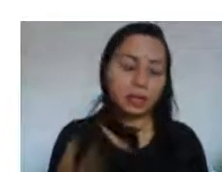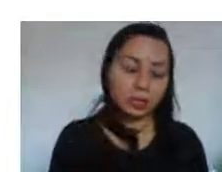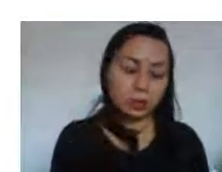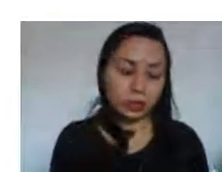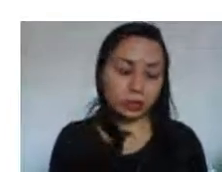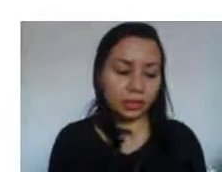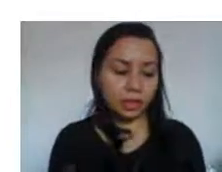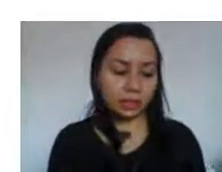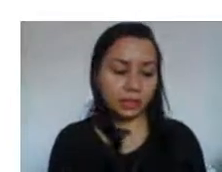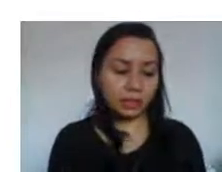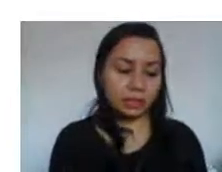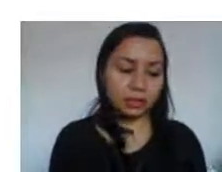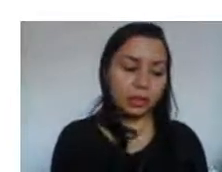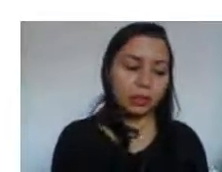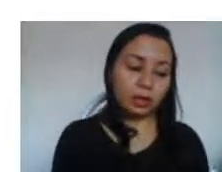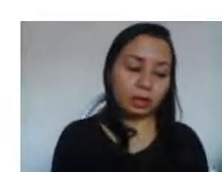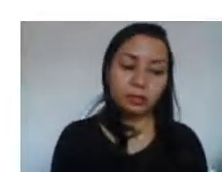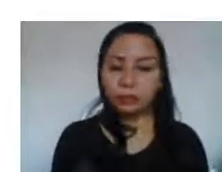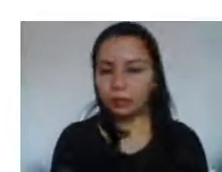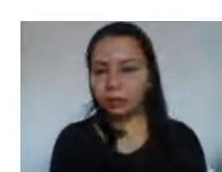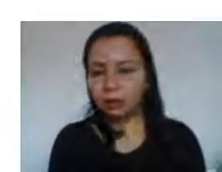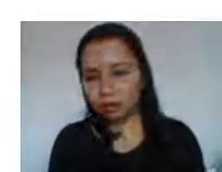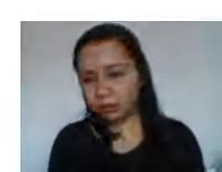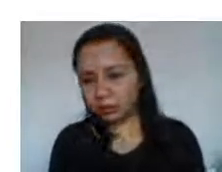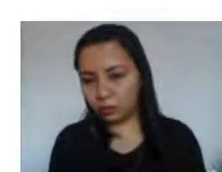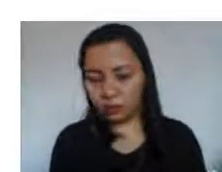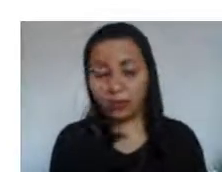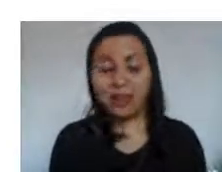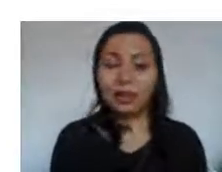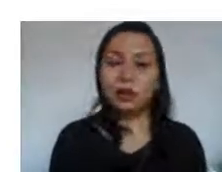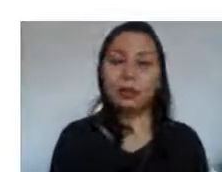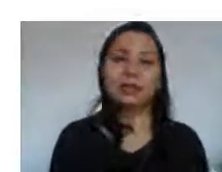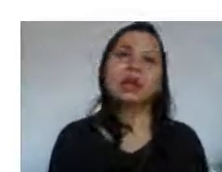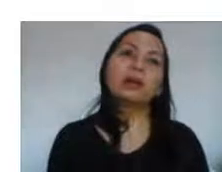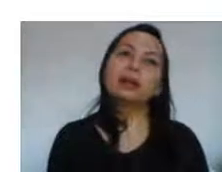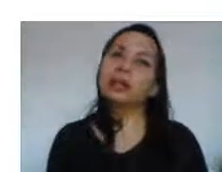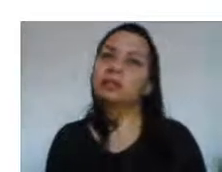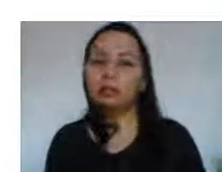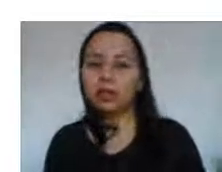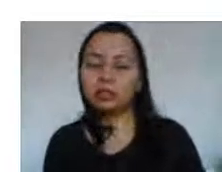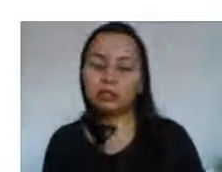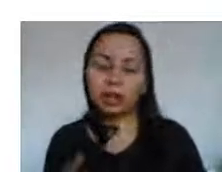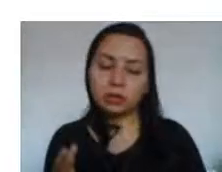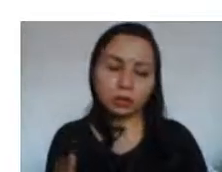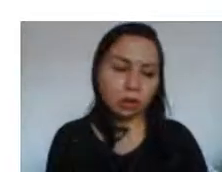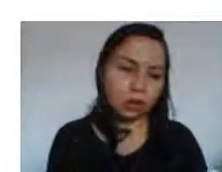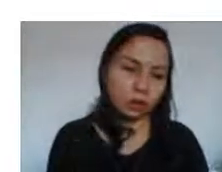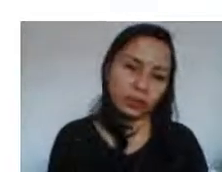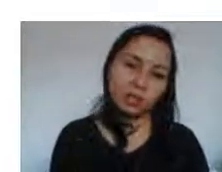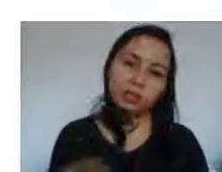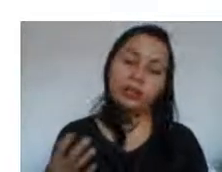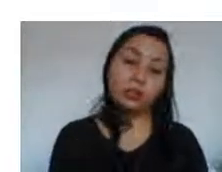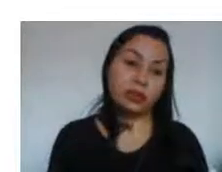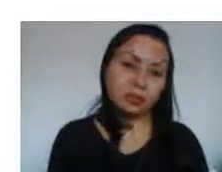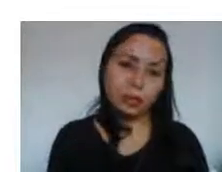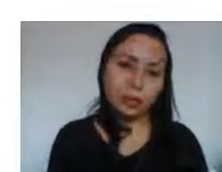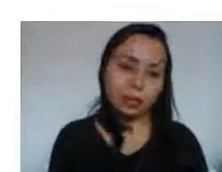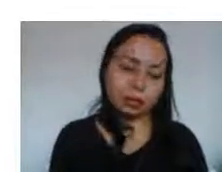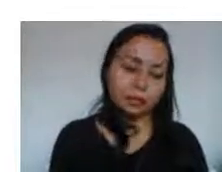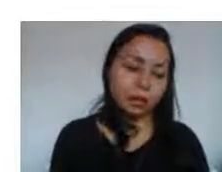estudar as relações recentes entre natureza e ser humano e começaram a desenvolver diversos órgãos, fazer